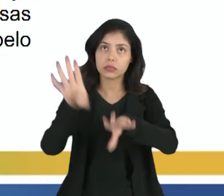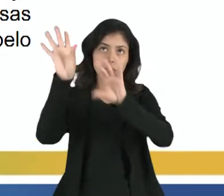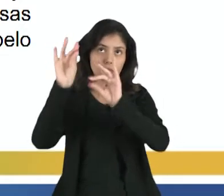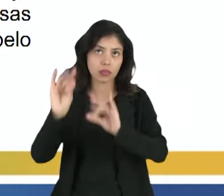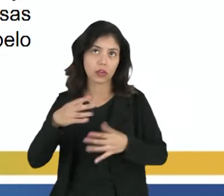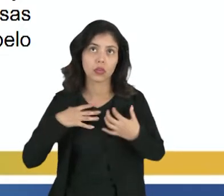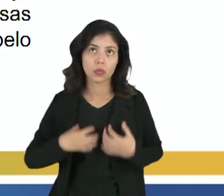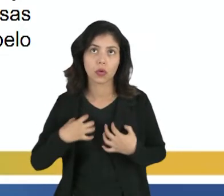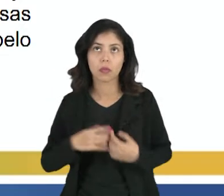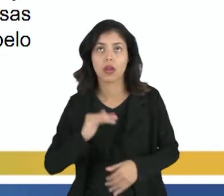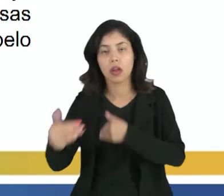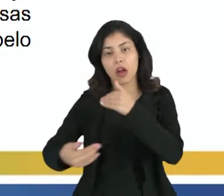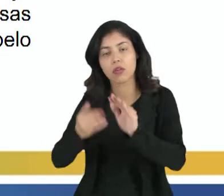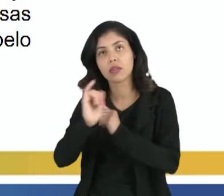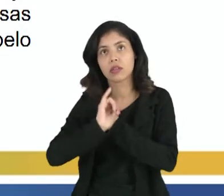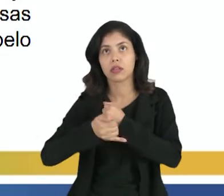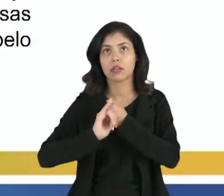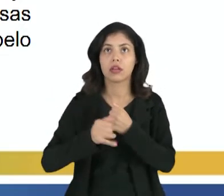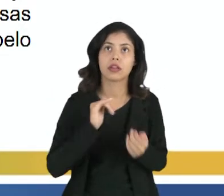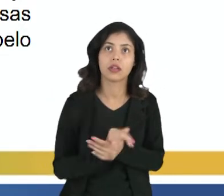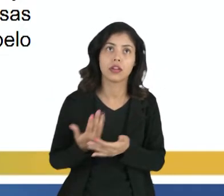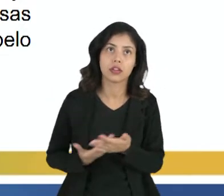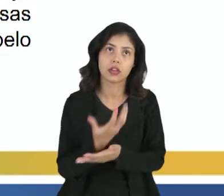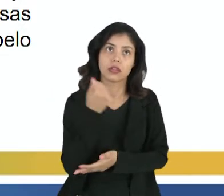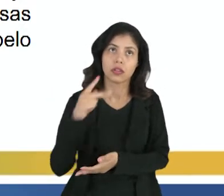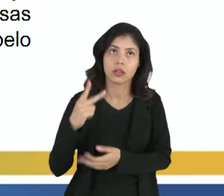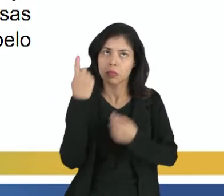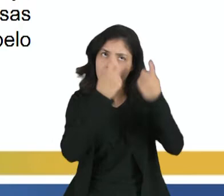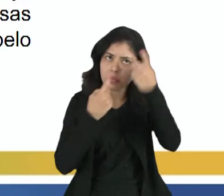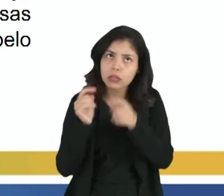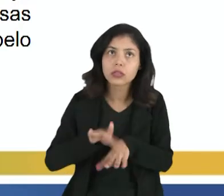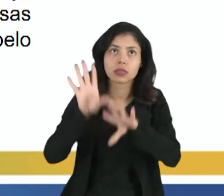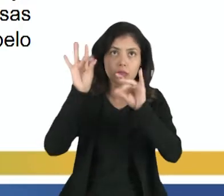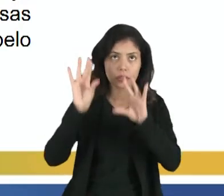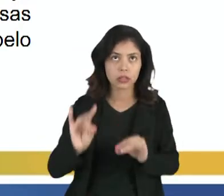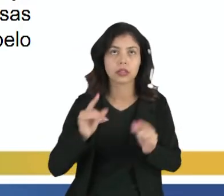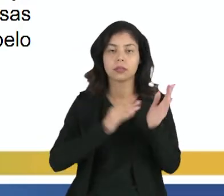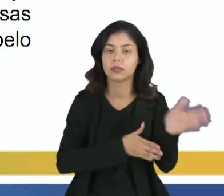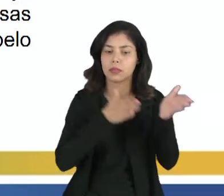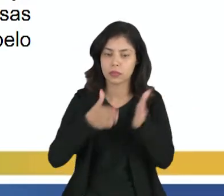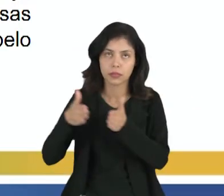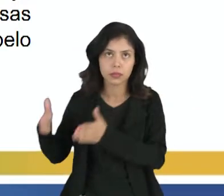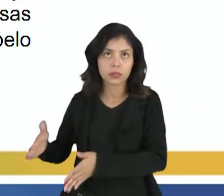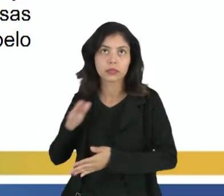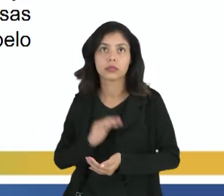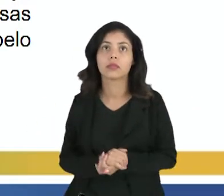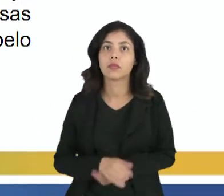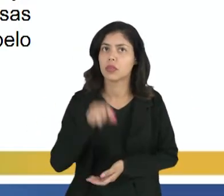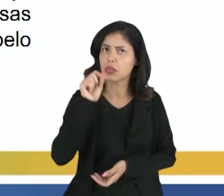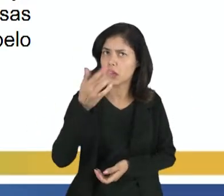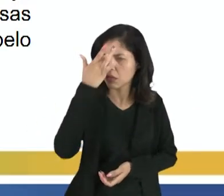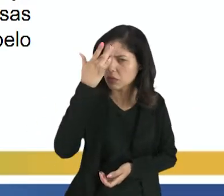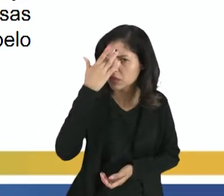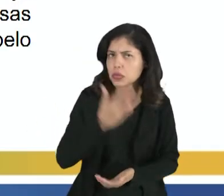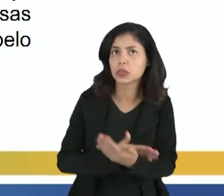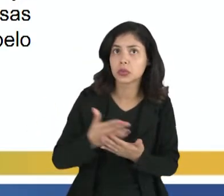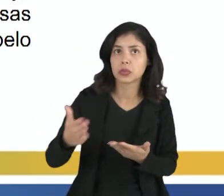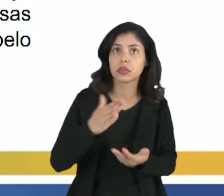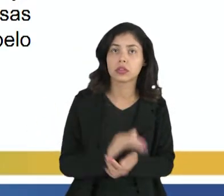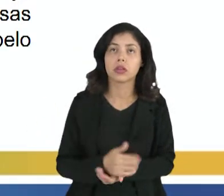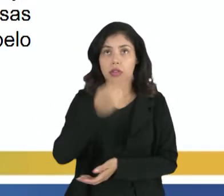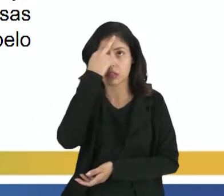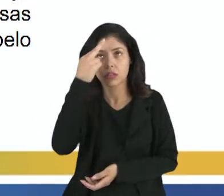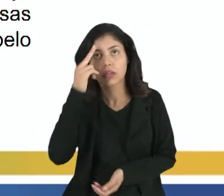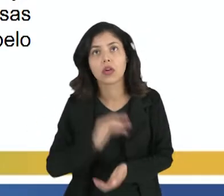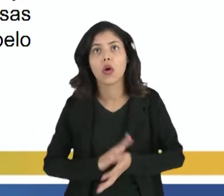um desses momentos ao longo da crônica e registre a sua impressão sobre cada uma dessas partes. O que eu achei do início